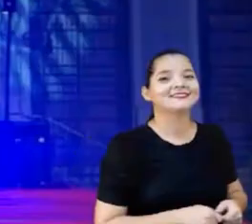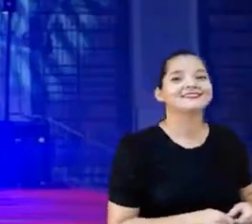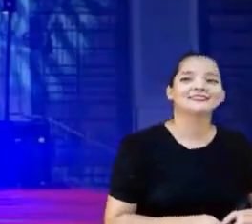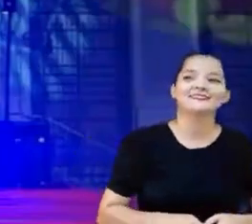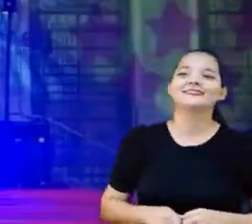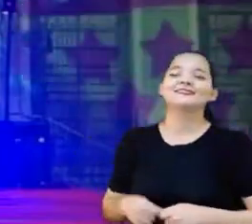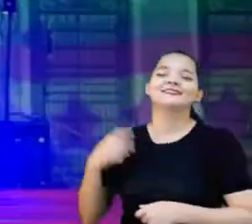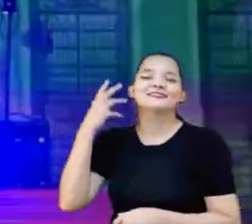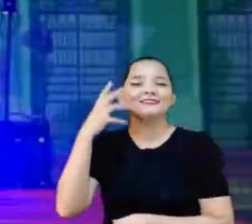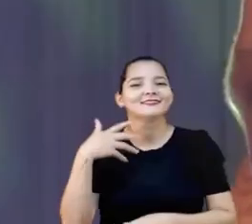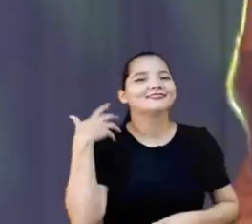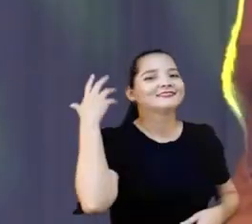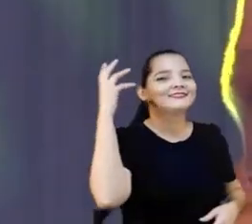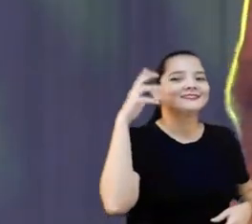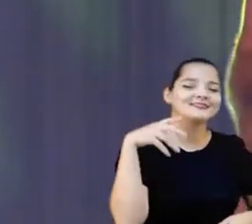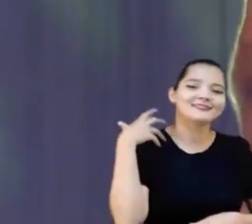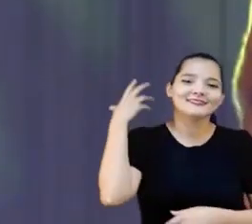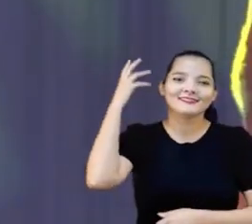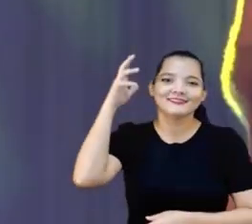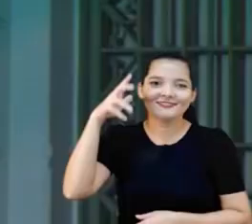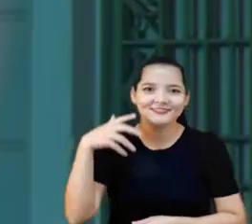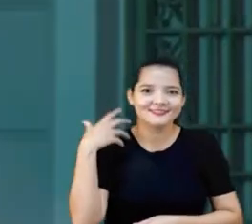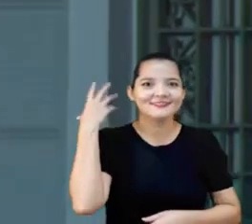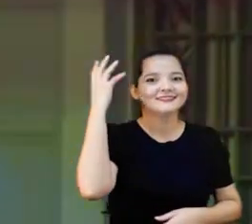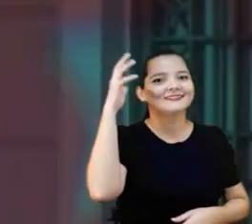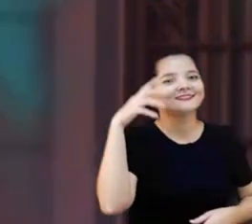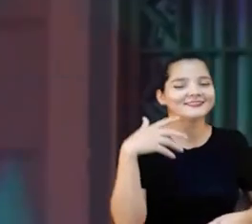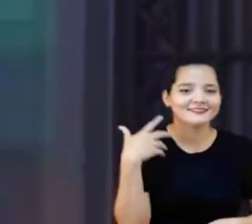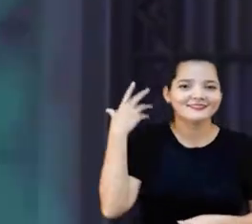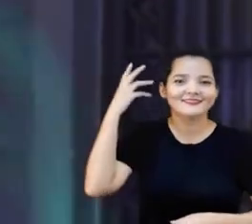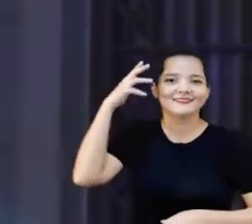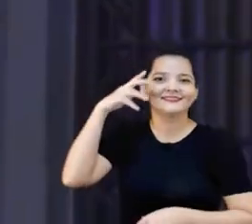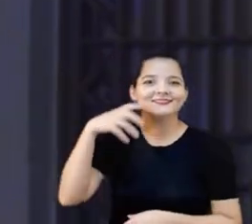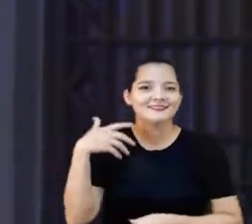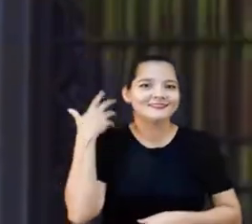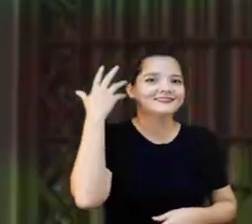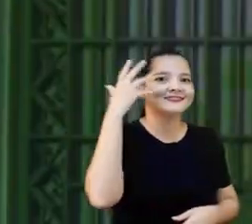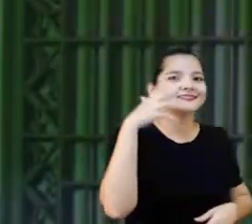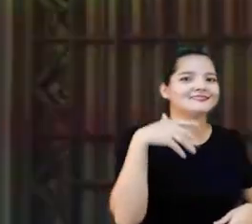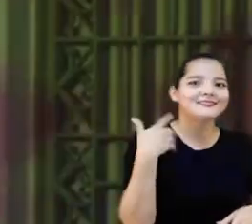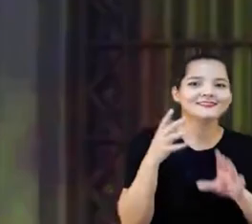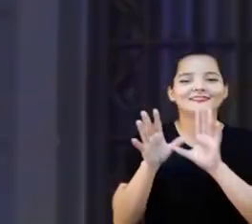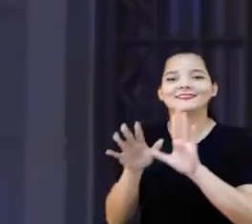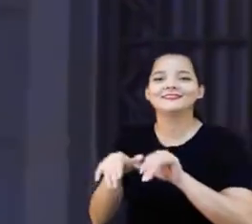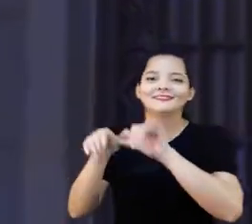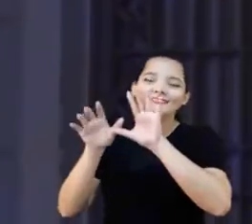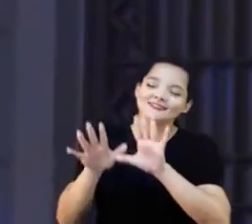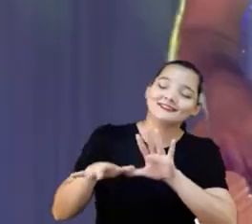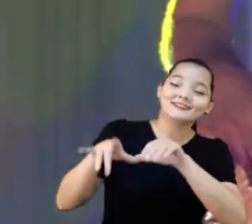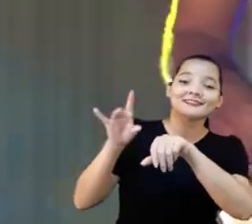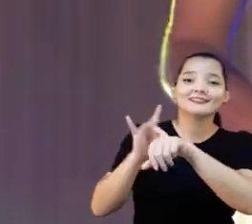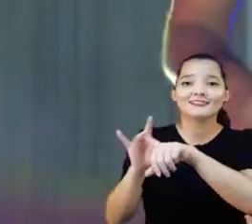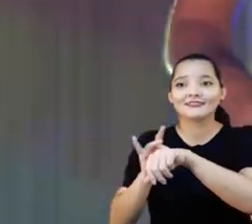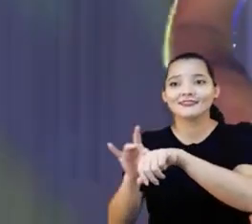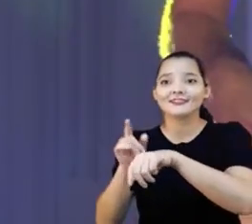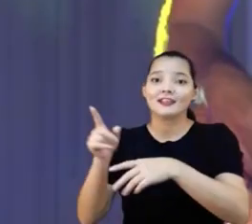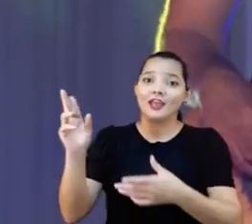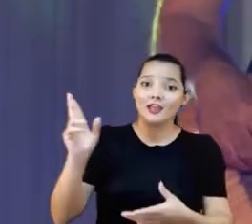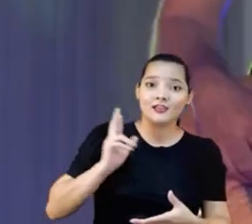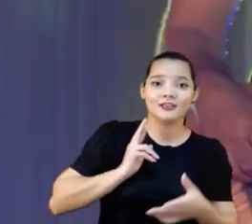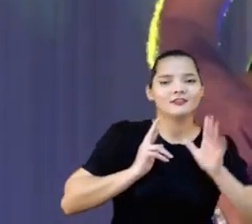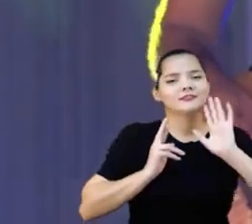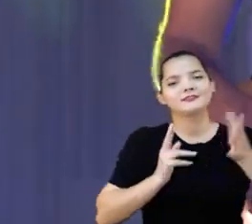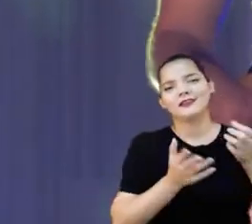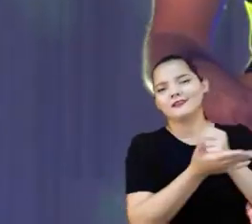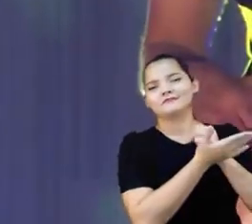Heaven, never haven, never haven, never haven, never haven. Aço preto, blackbird, aço preto, me responde, tudo